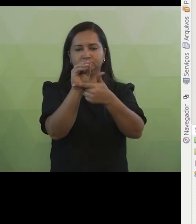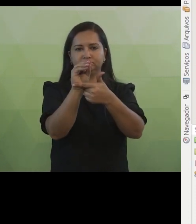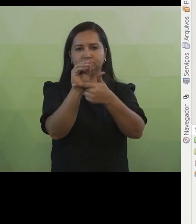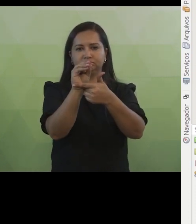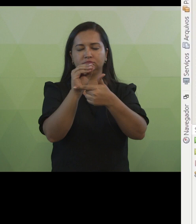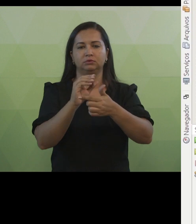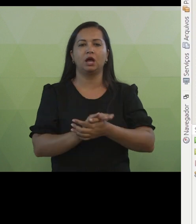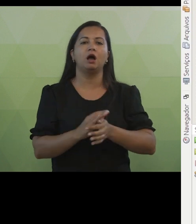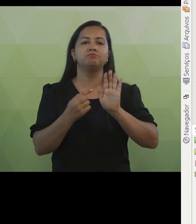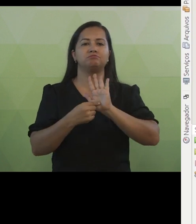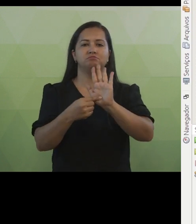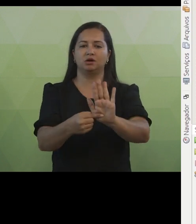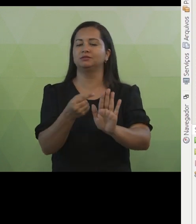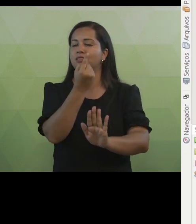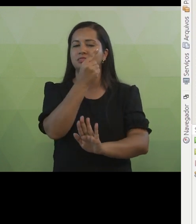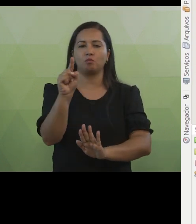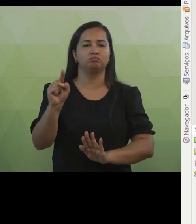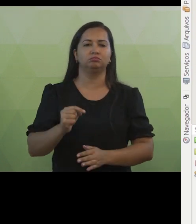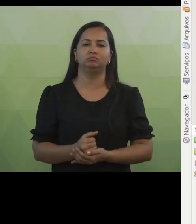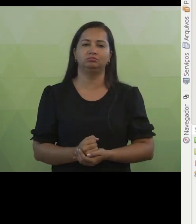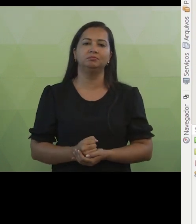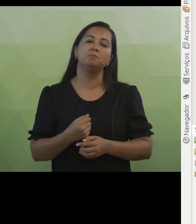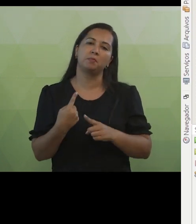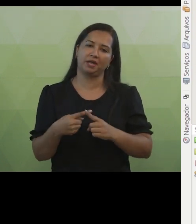Olha lá, foi informado um valor não inteiro.